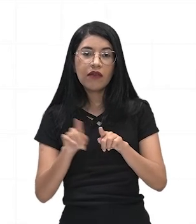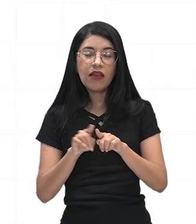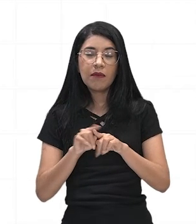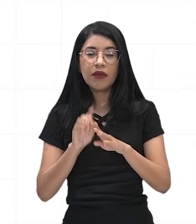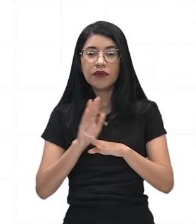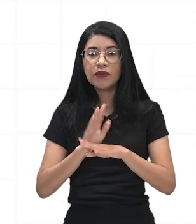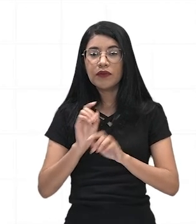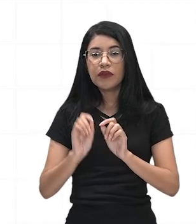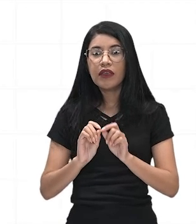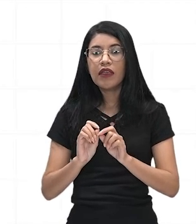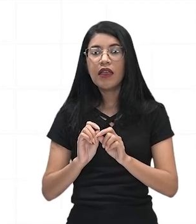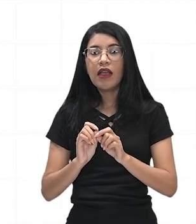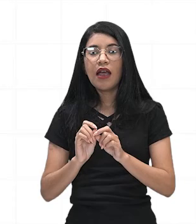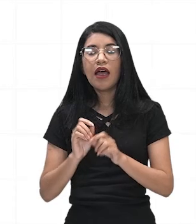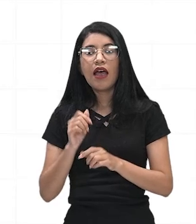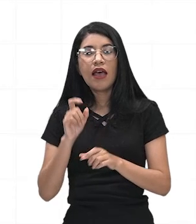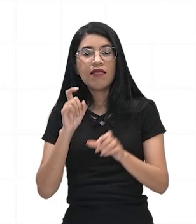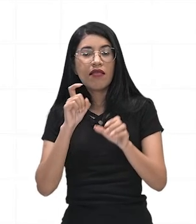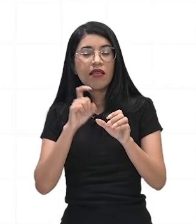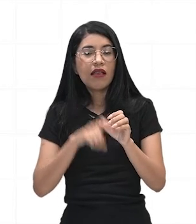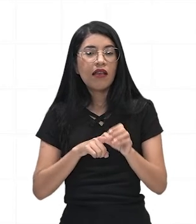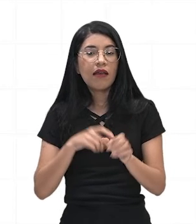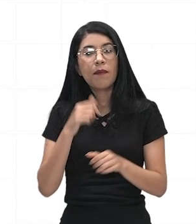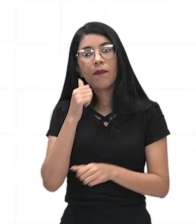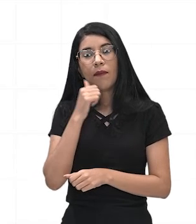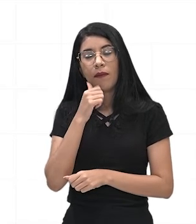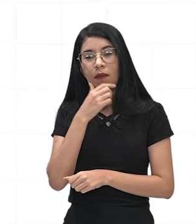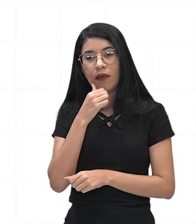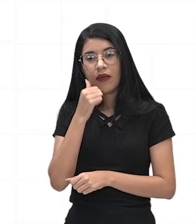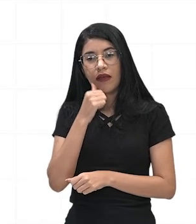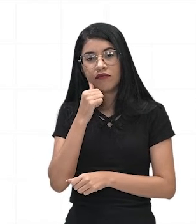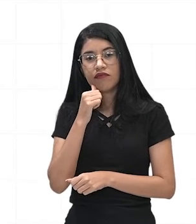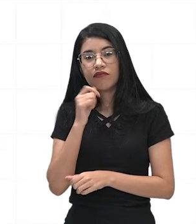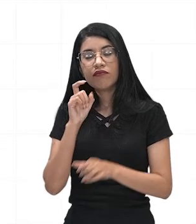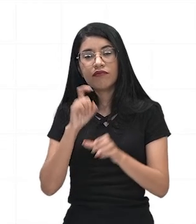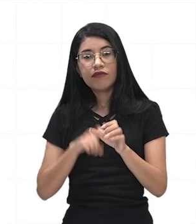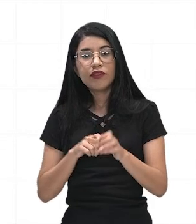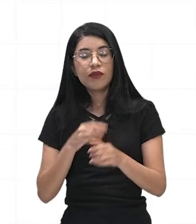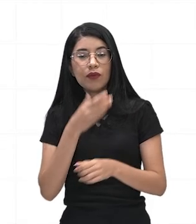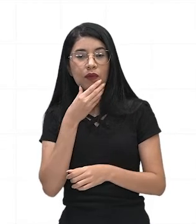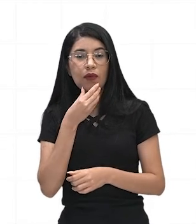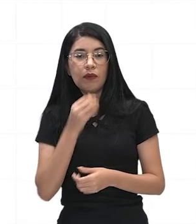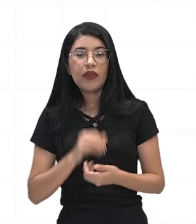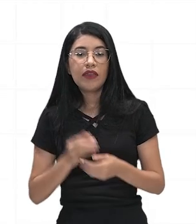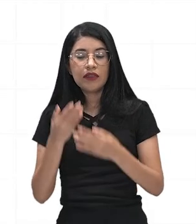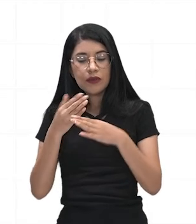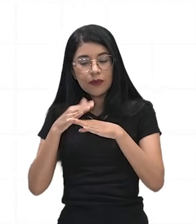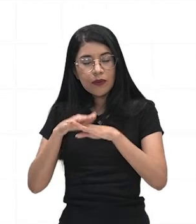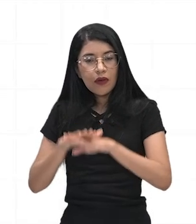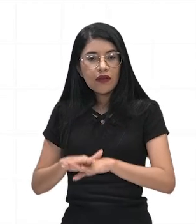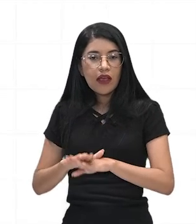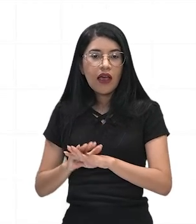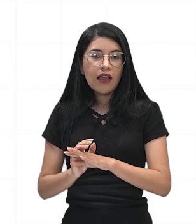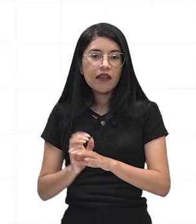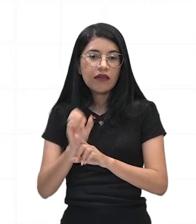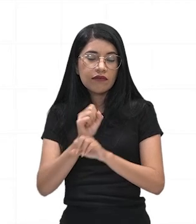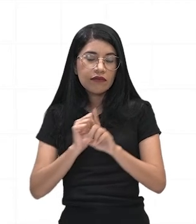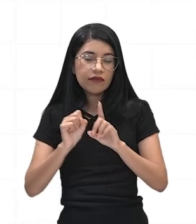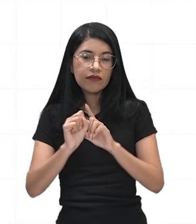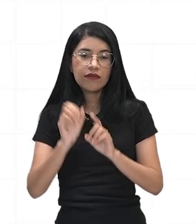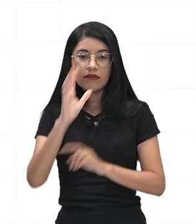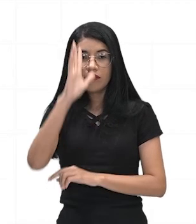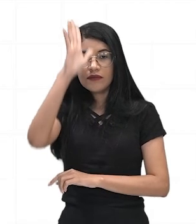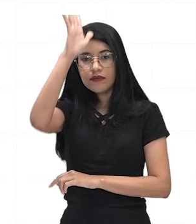para as dependências das mulheres em relação aos homens e para a sua subordinação na sociedade